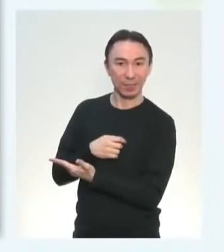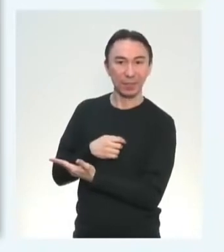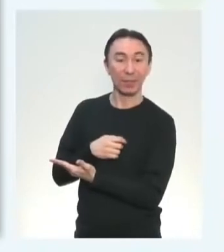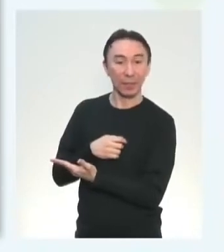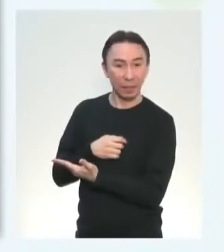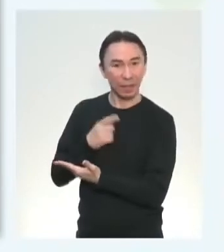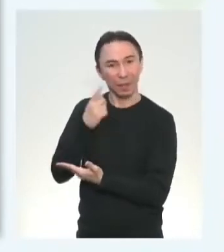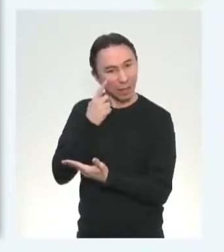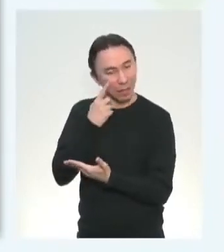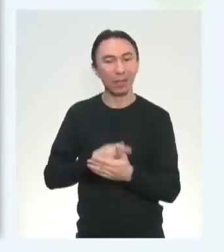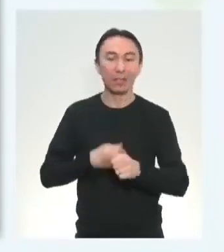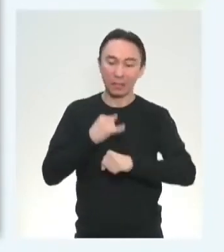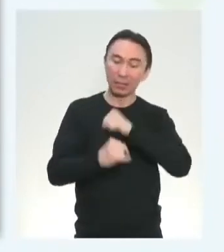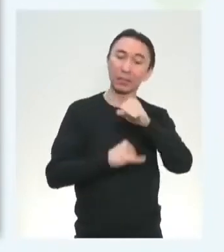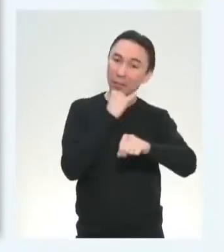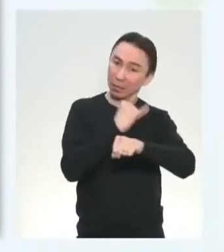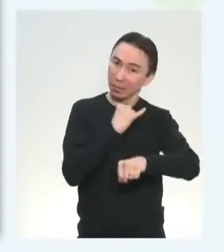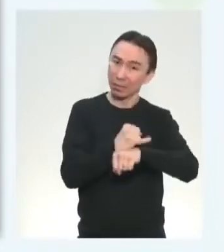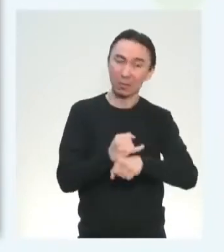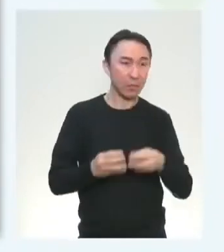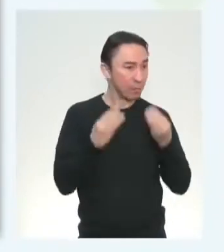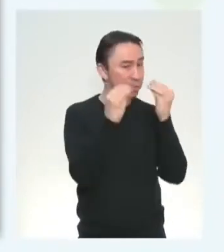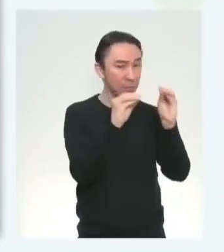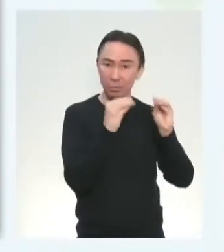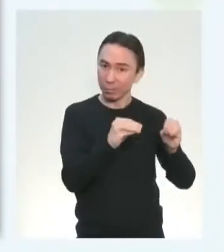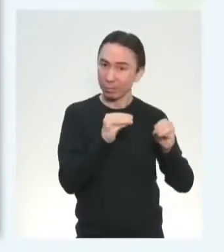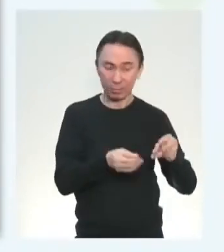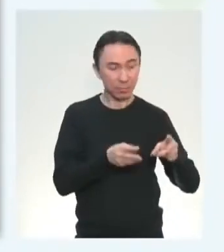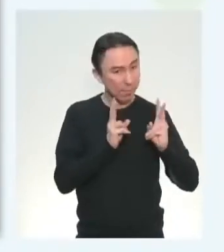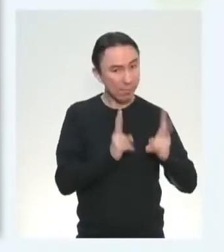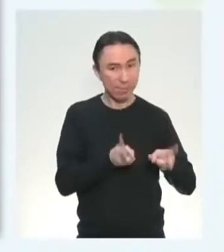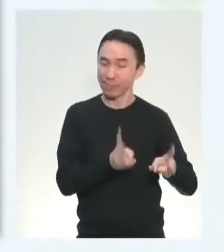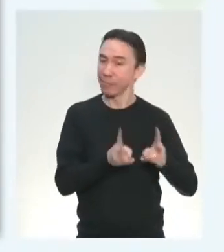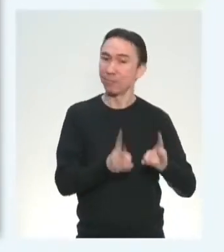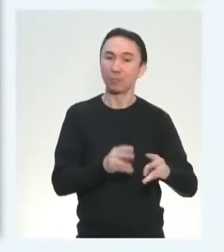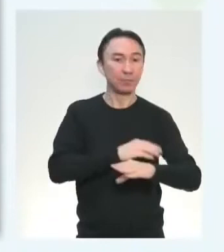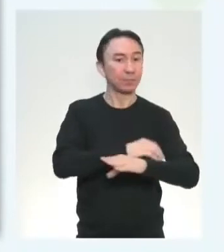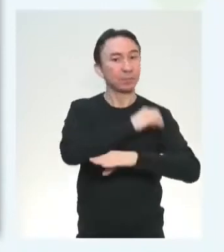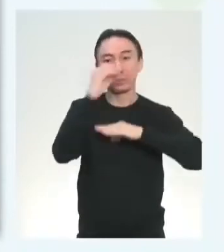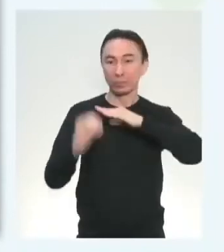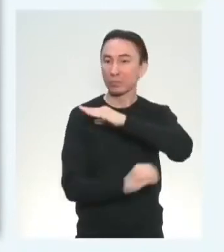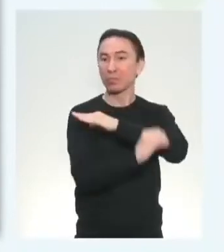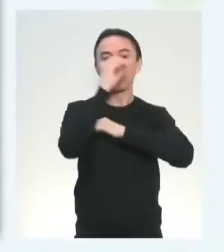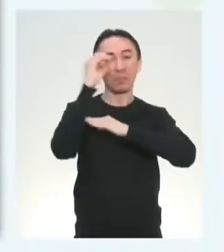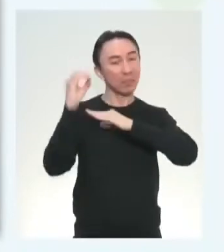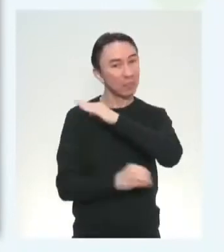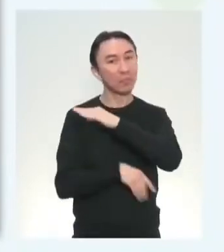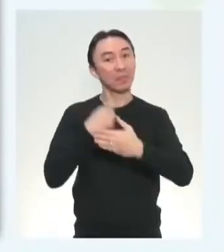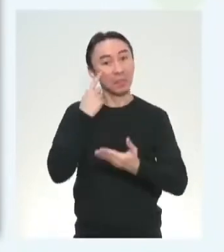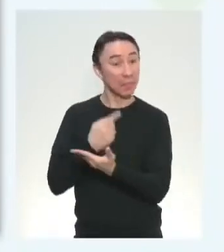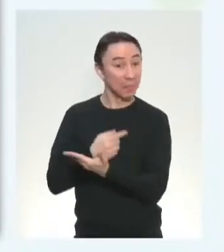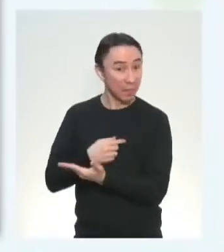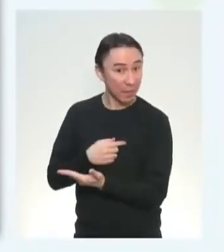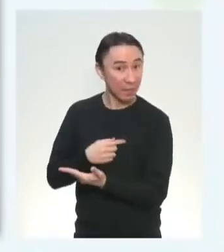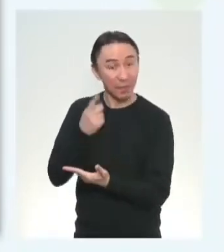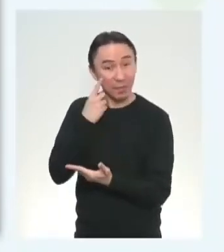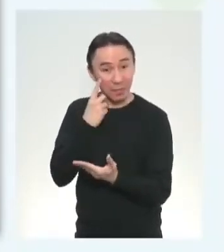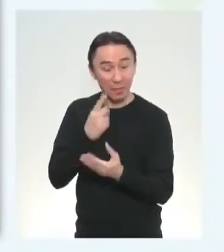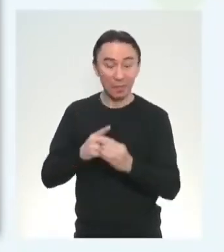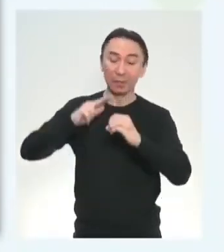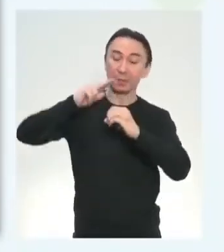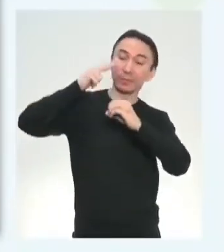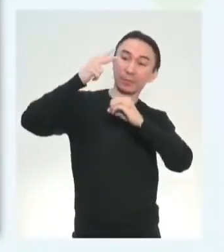internet pelo CPTEC-INPE. Neste vídeo, podemos ver a simulação da órbita de um satélite realizando